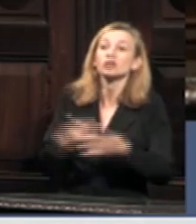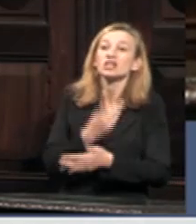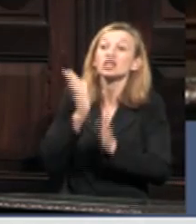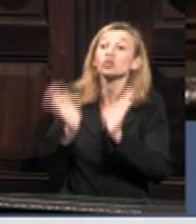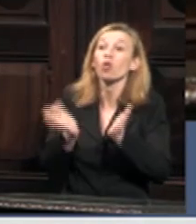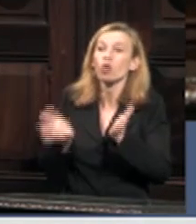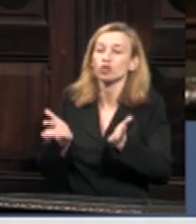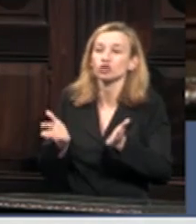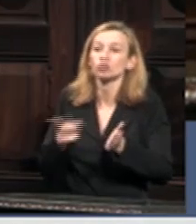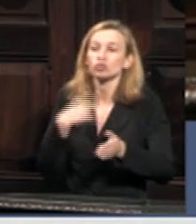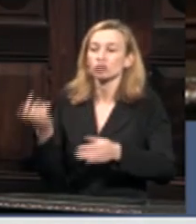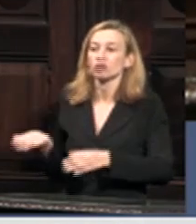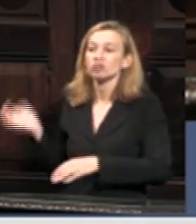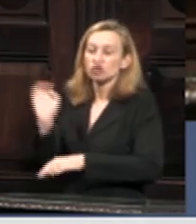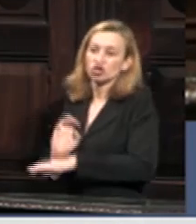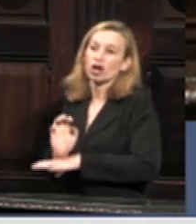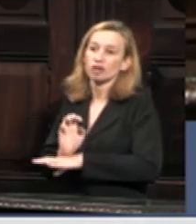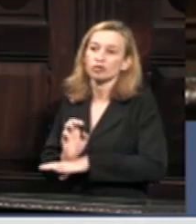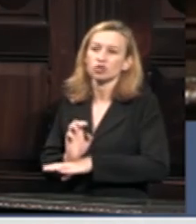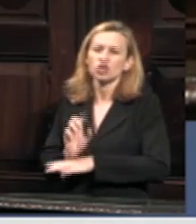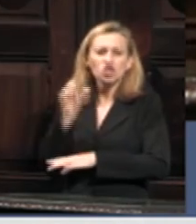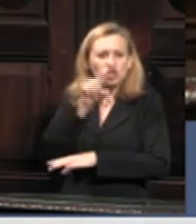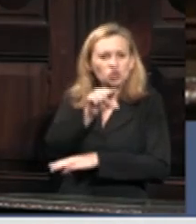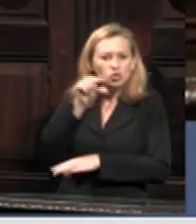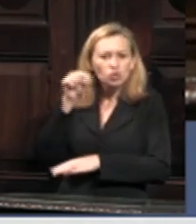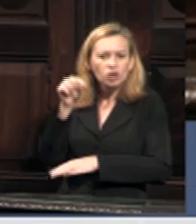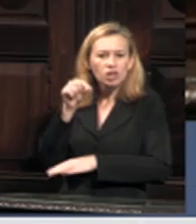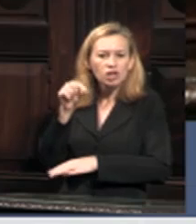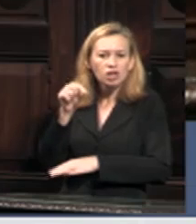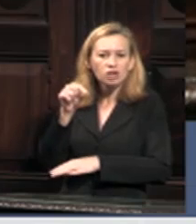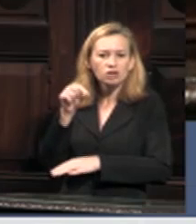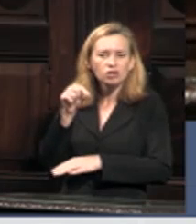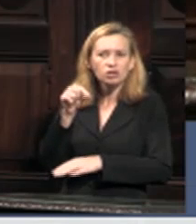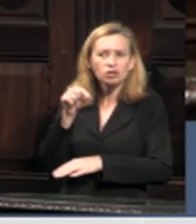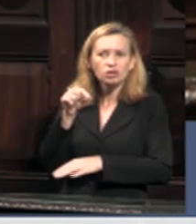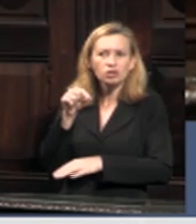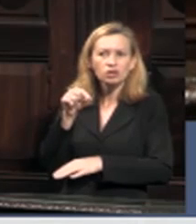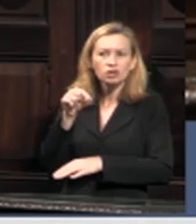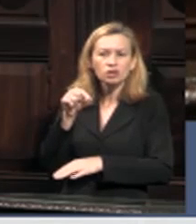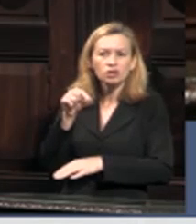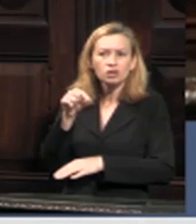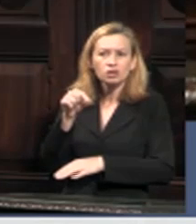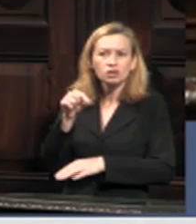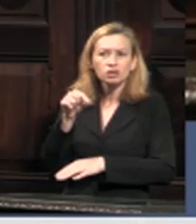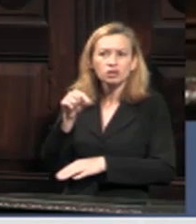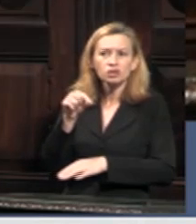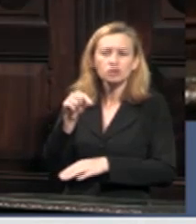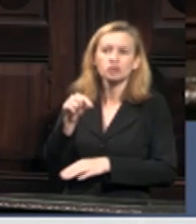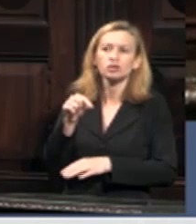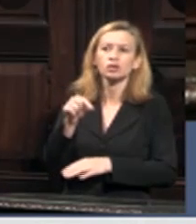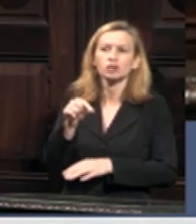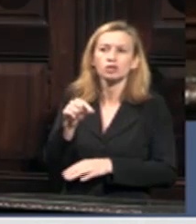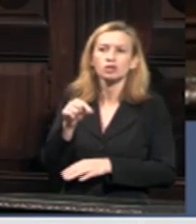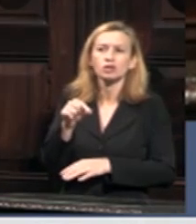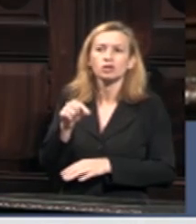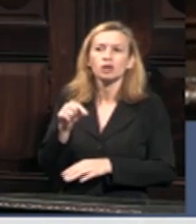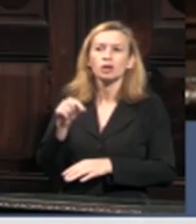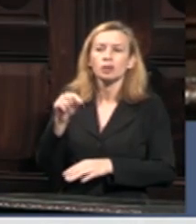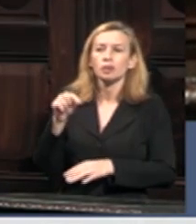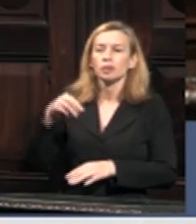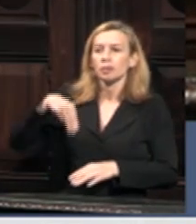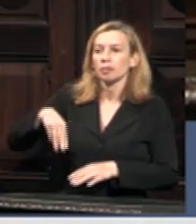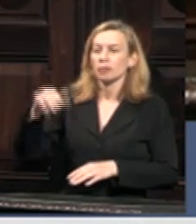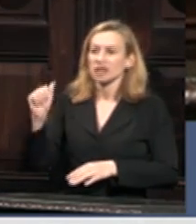com a nossa capital. Elegemos a cidadãos da capital, cariocas e fluminenses, Marcelo Crivella